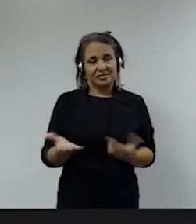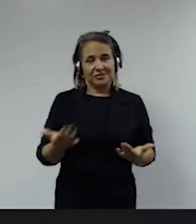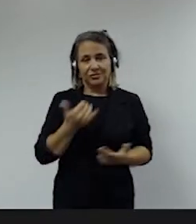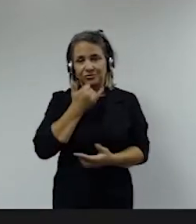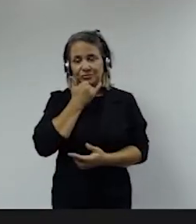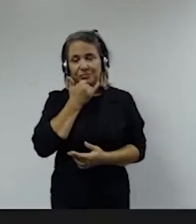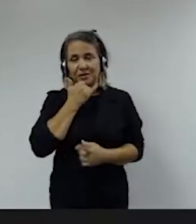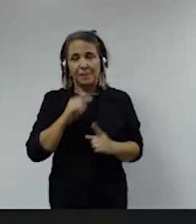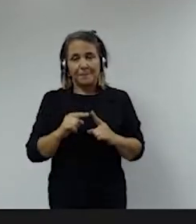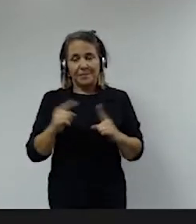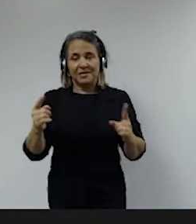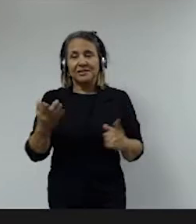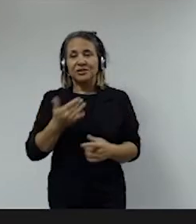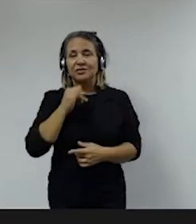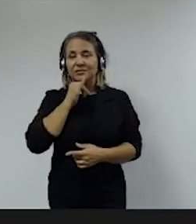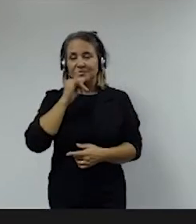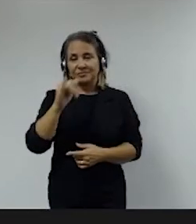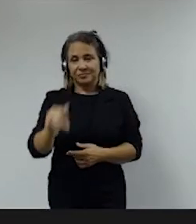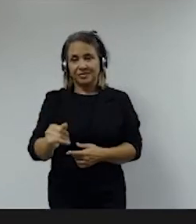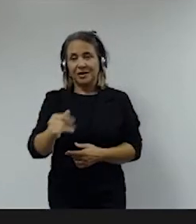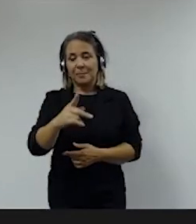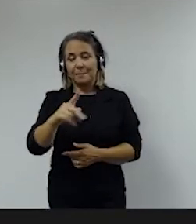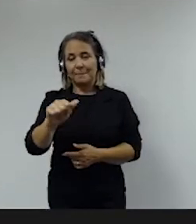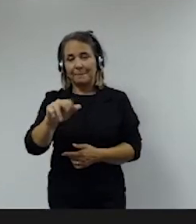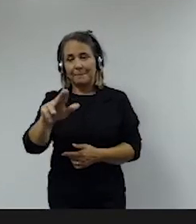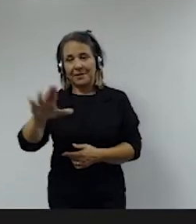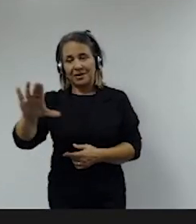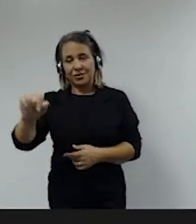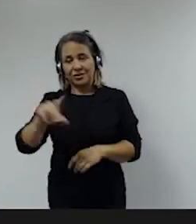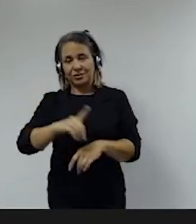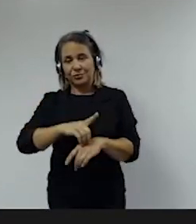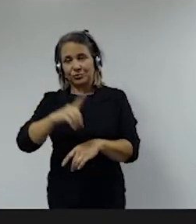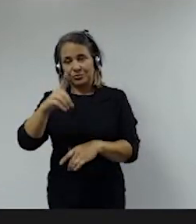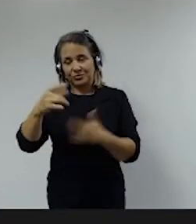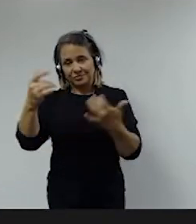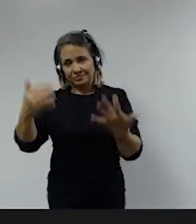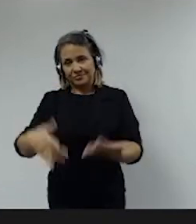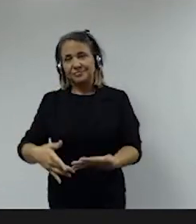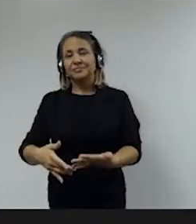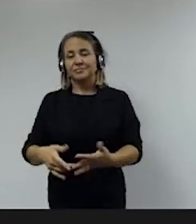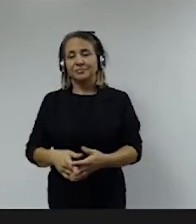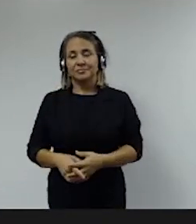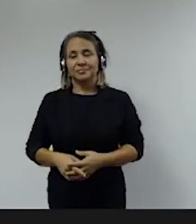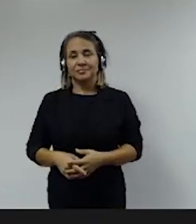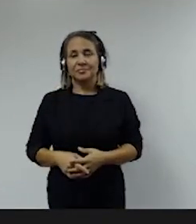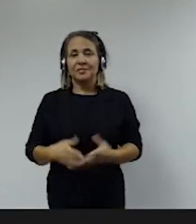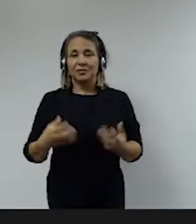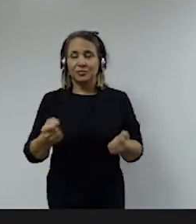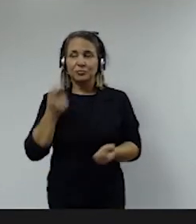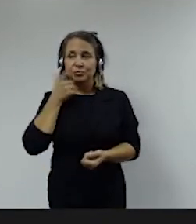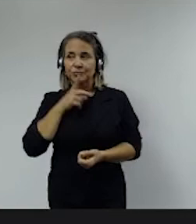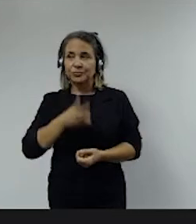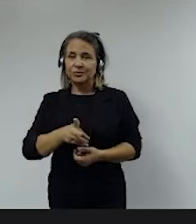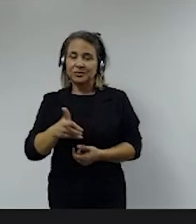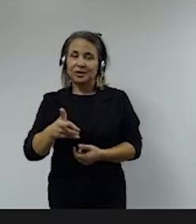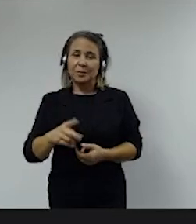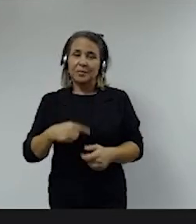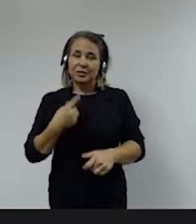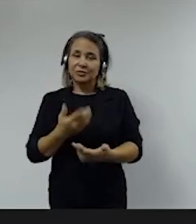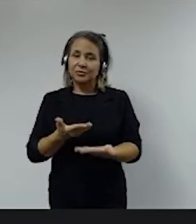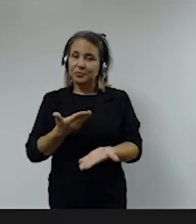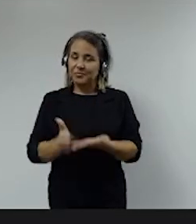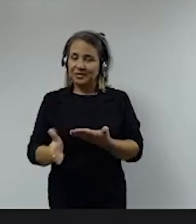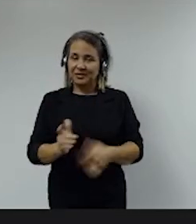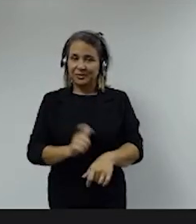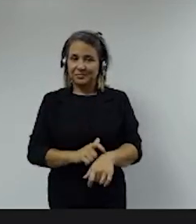já passo então a palavra à doutora Paula, que já estava nos brindando com seus conhecimentos, e vamos dar seguimento para a gente não perder o